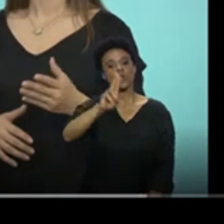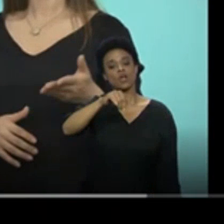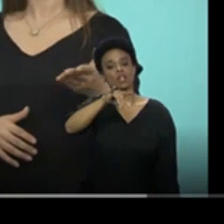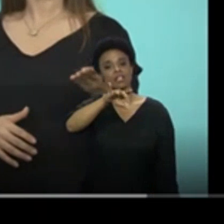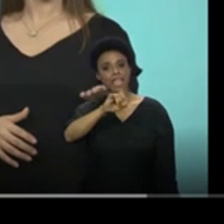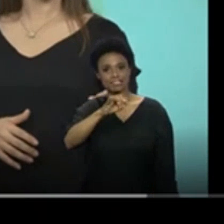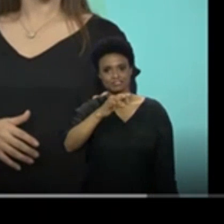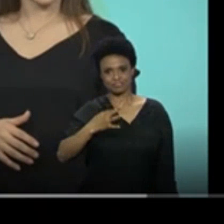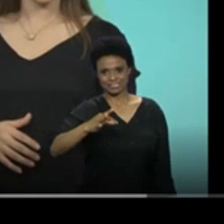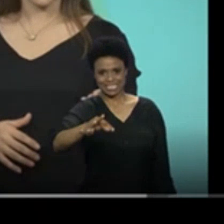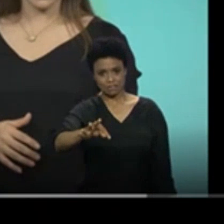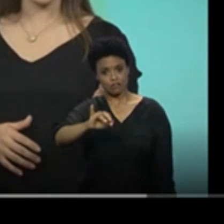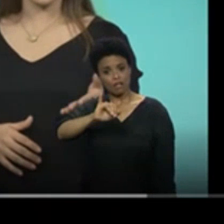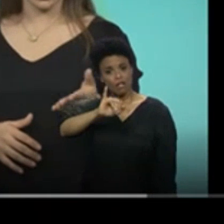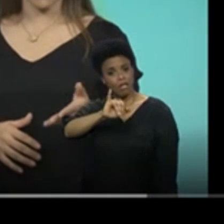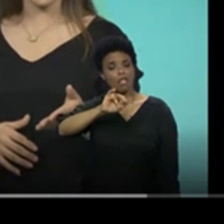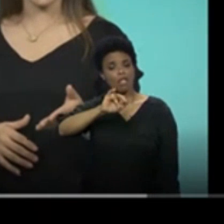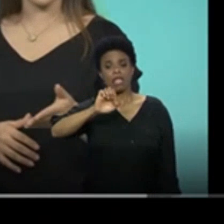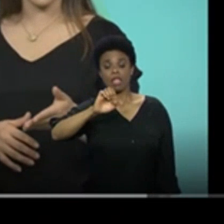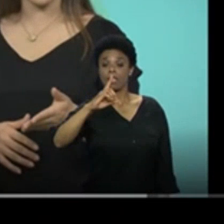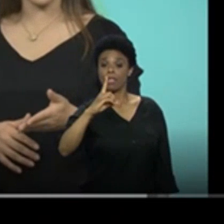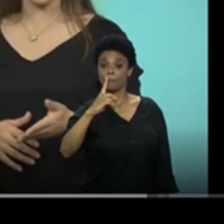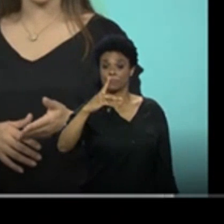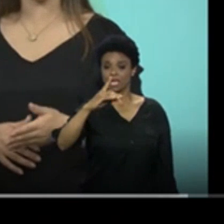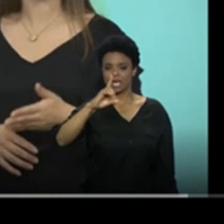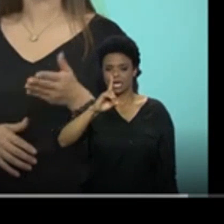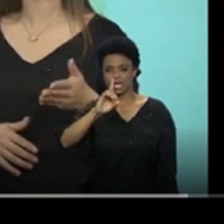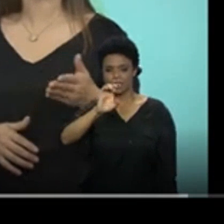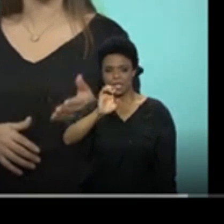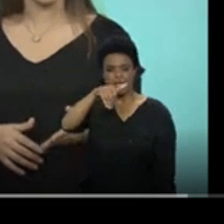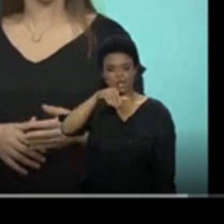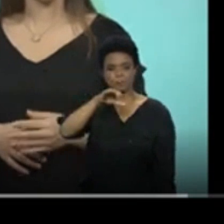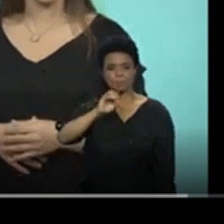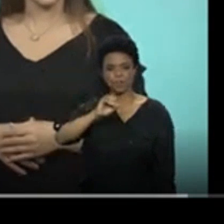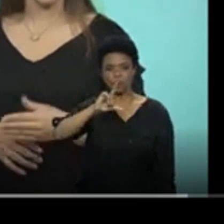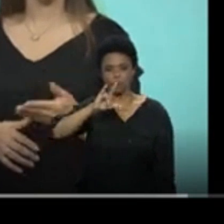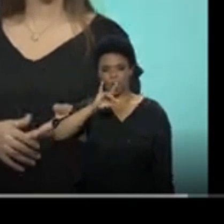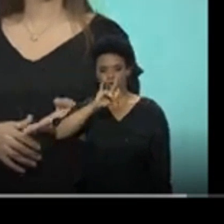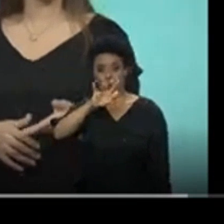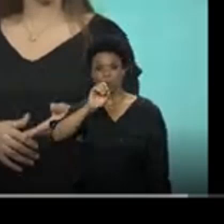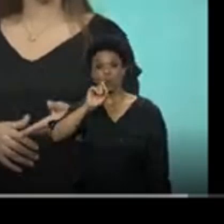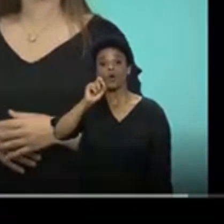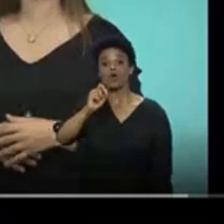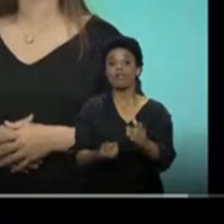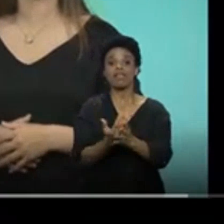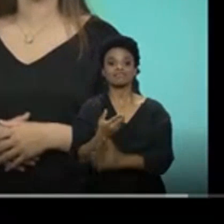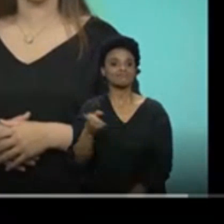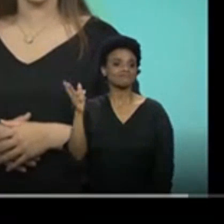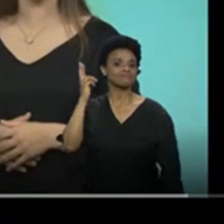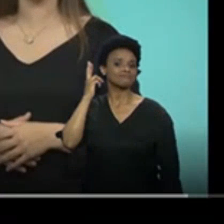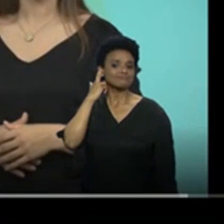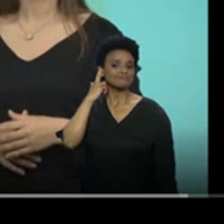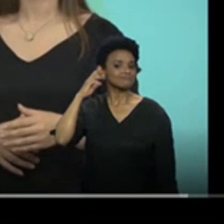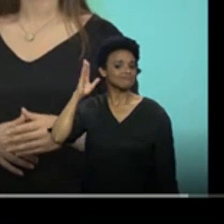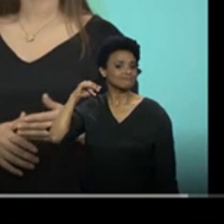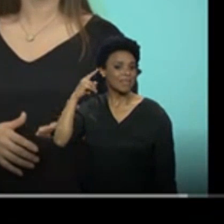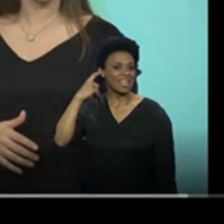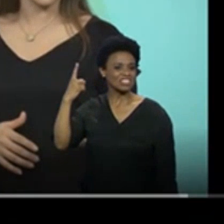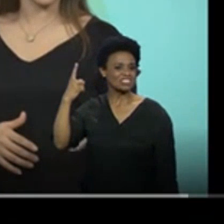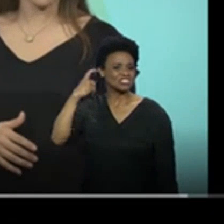epidemiológico. Dentre as doenças mais frequentes que acometem os trabalhadores, podemos destacar a perda auditiva induzida por